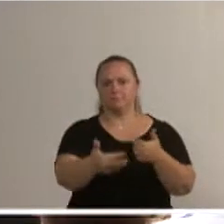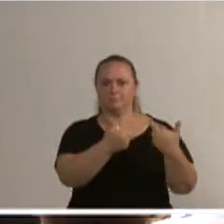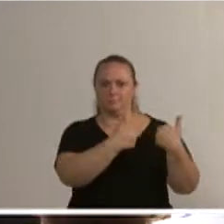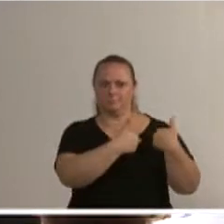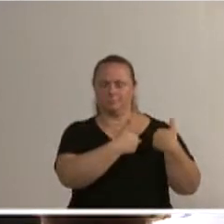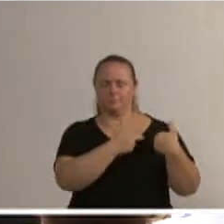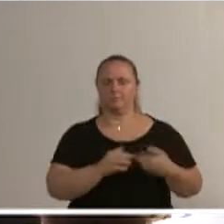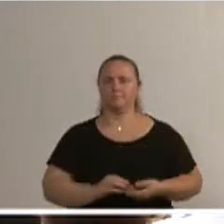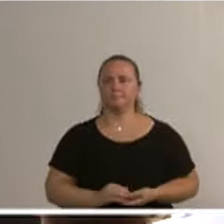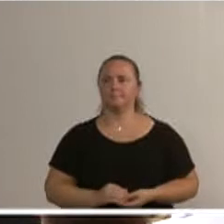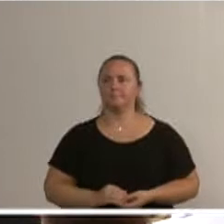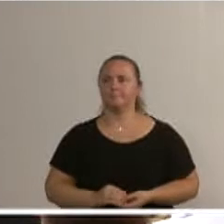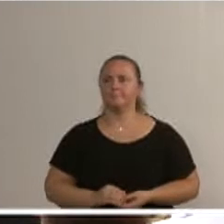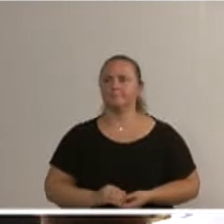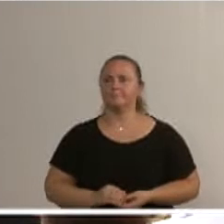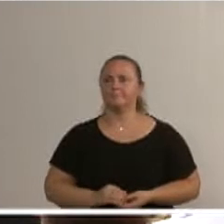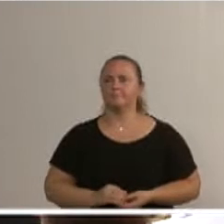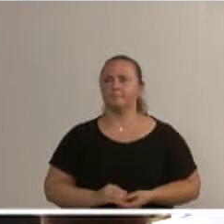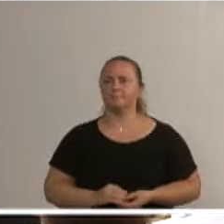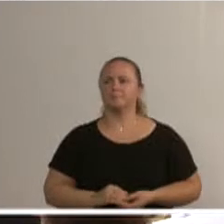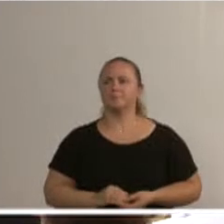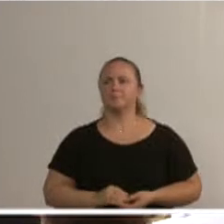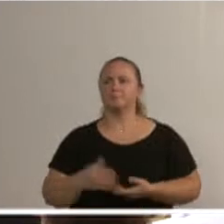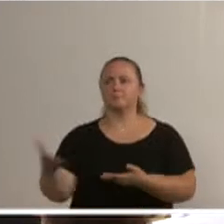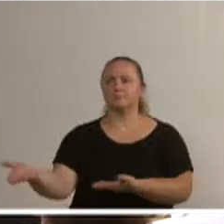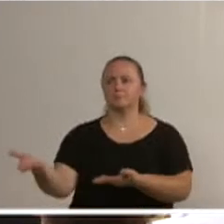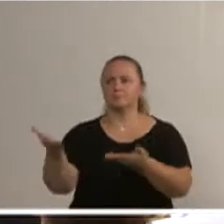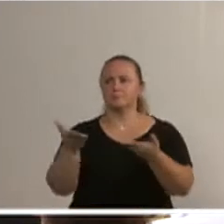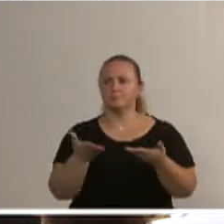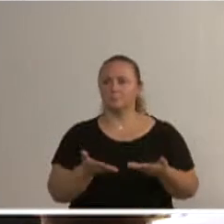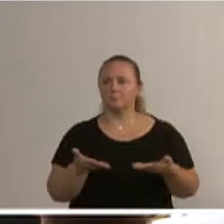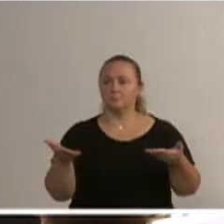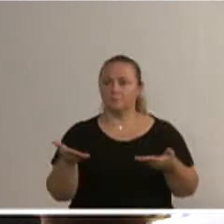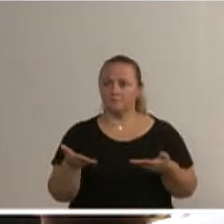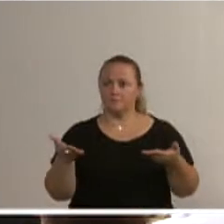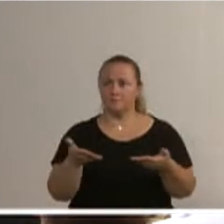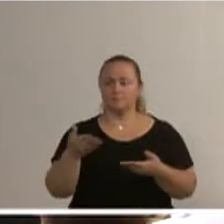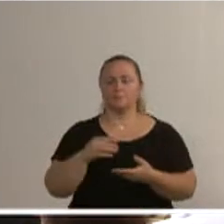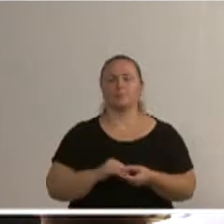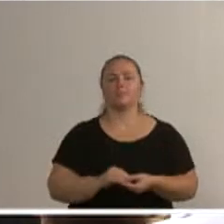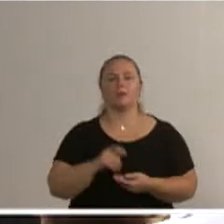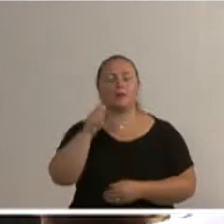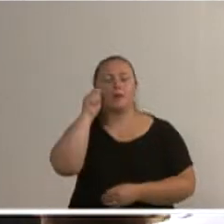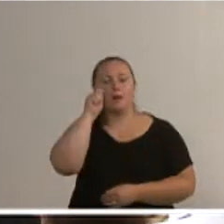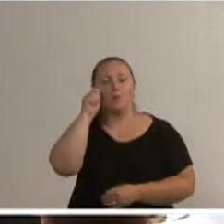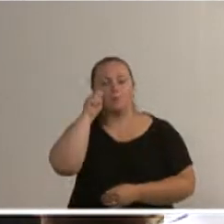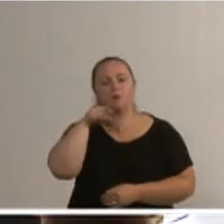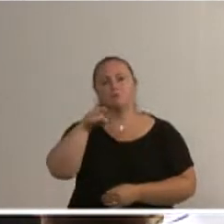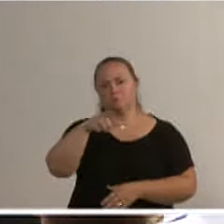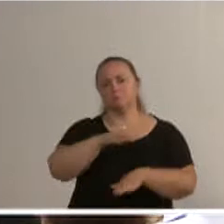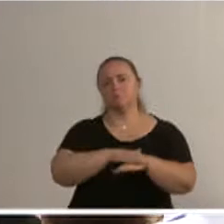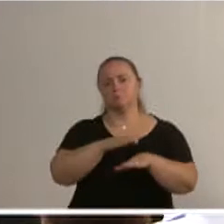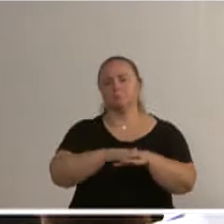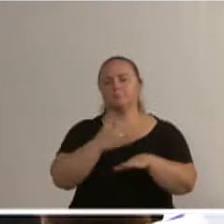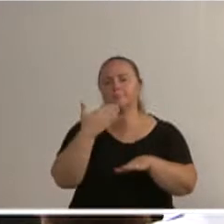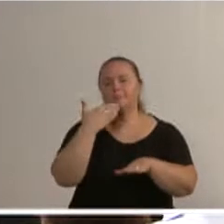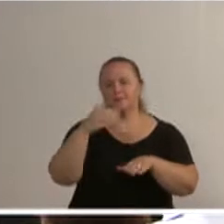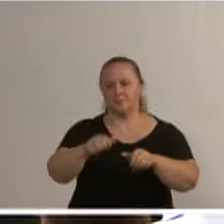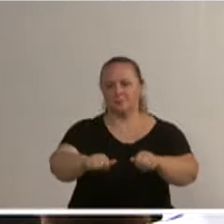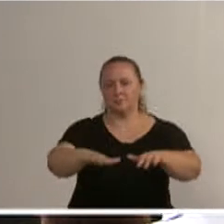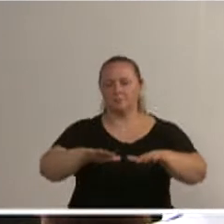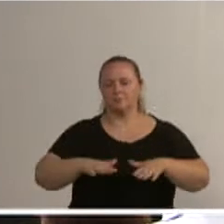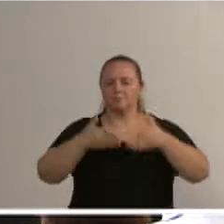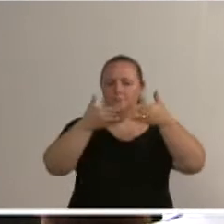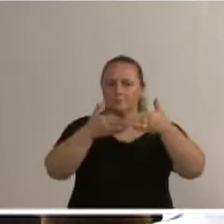Boa noite a todos. Convidamos, nesse momento, o vereador Almir Vieira, proponente dessa audiência pública, para, através do